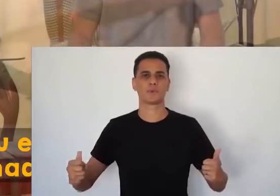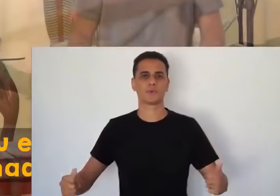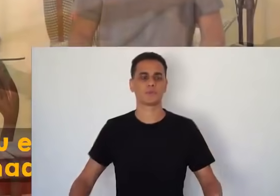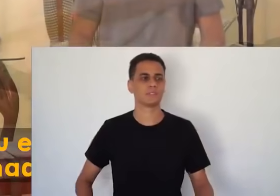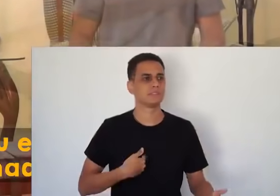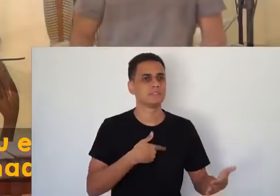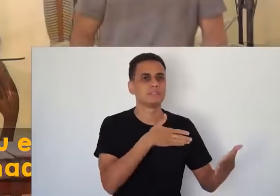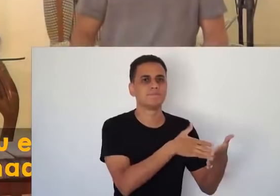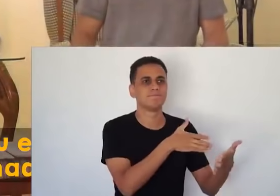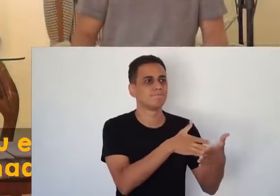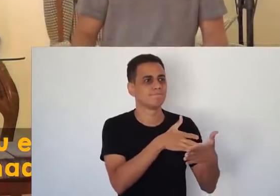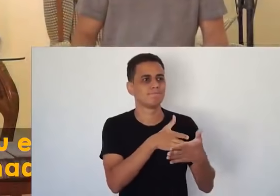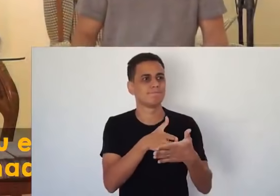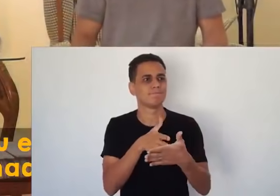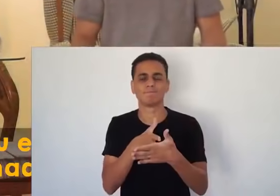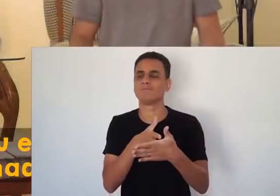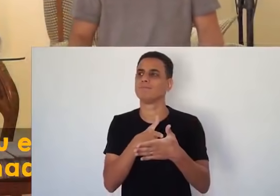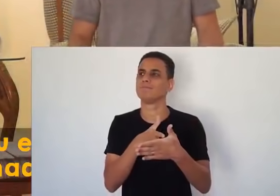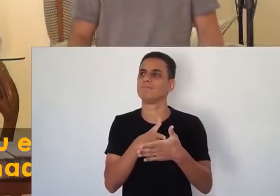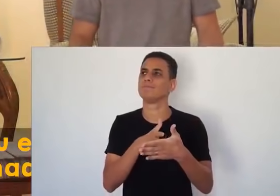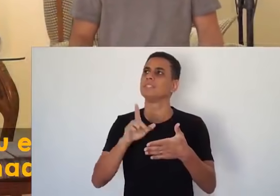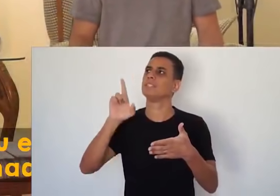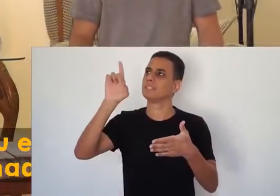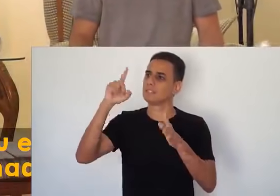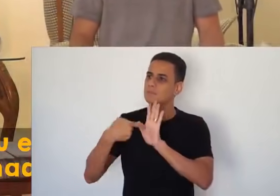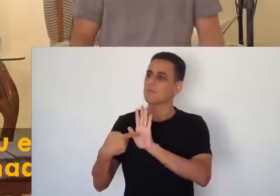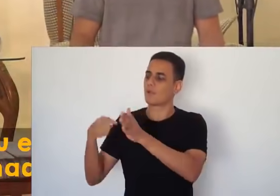outro caminho se nada me restou.